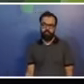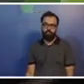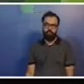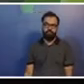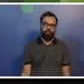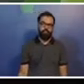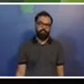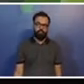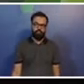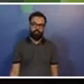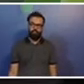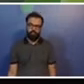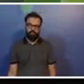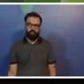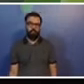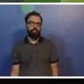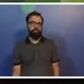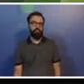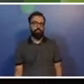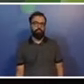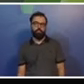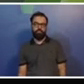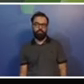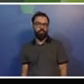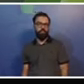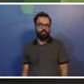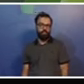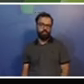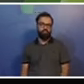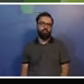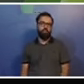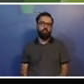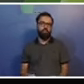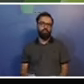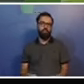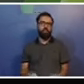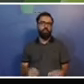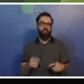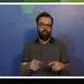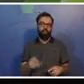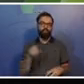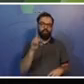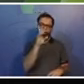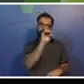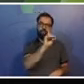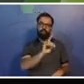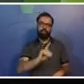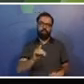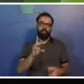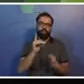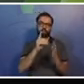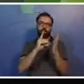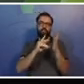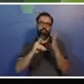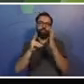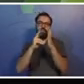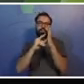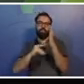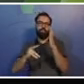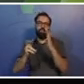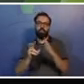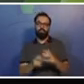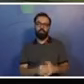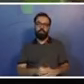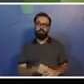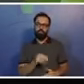Relembrando então que está uma... Se necessário, às vezes, é preciso a gente fazer uma representação do